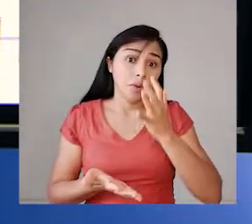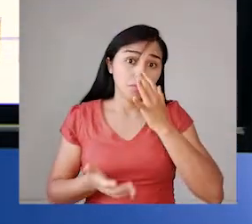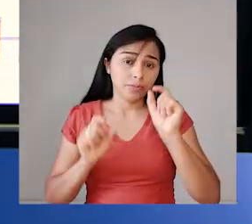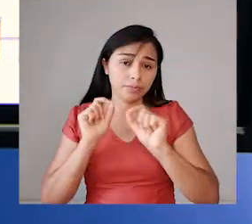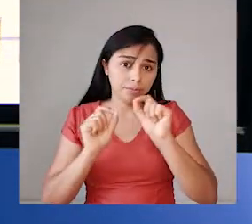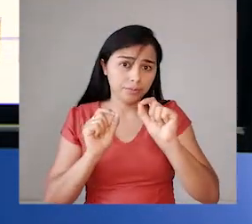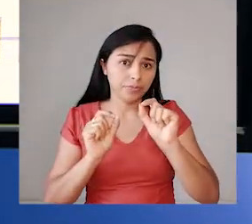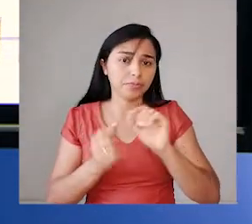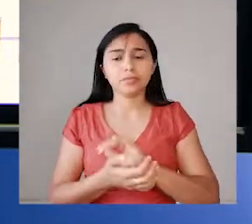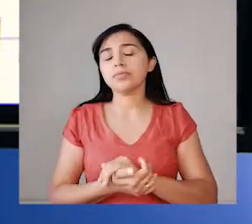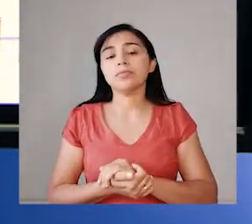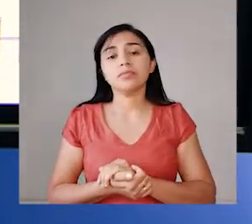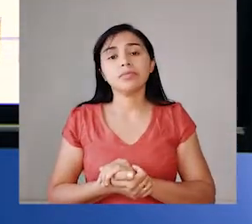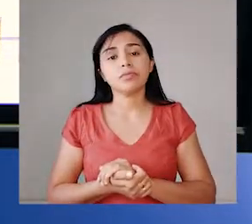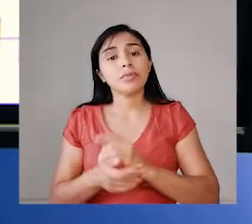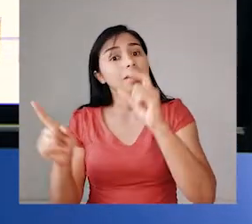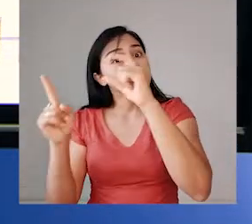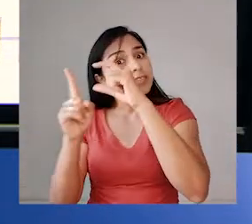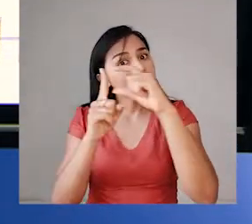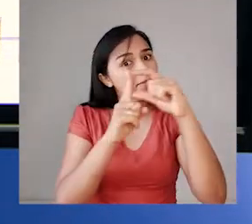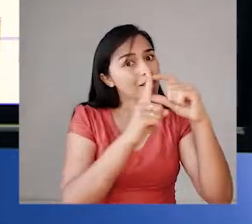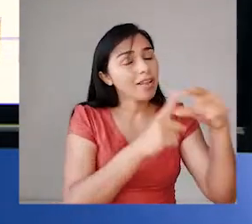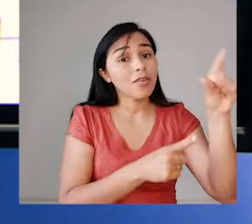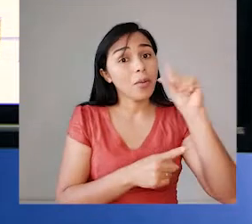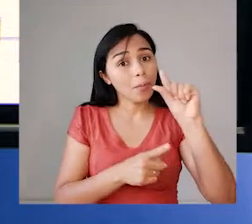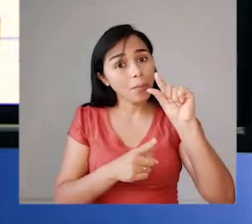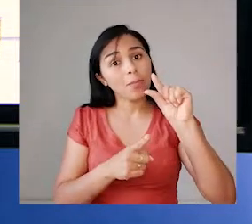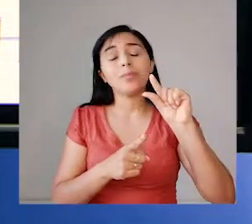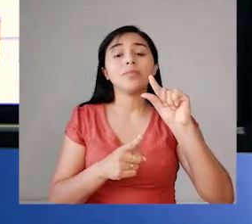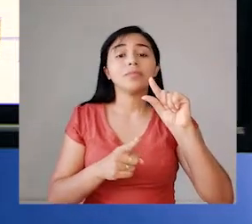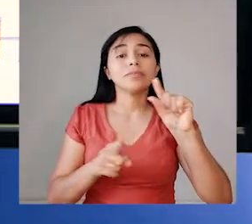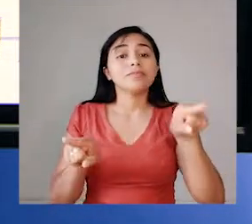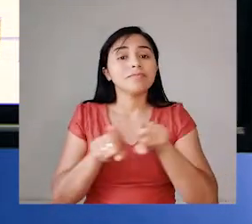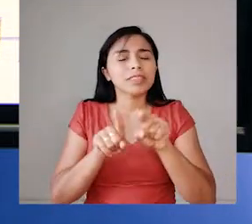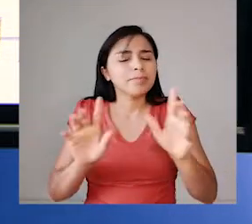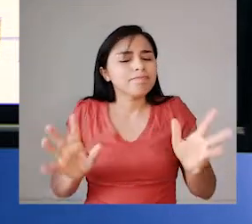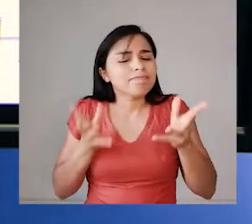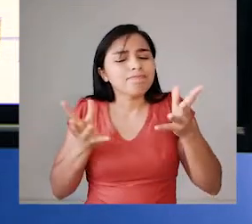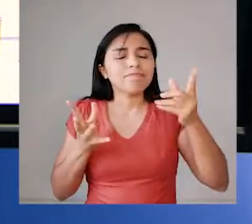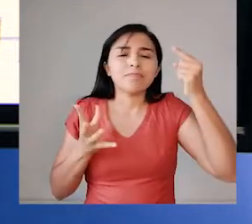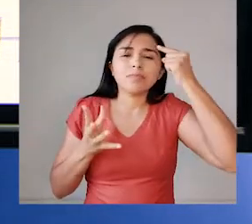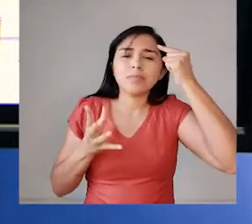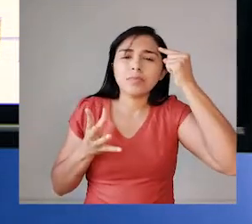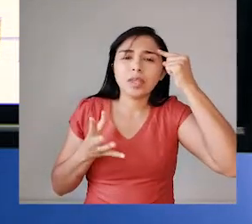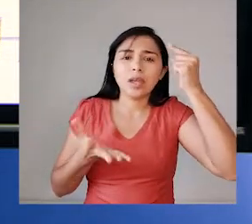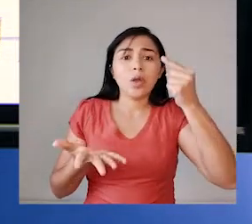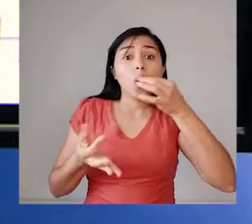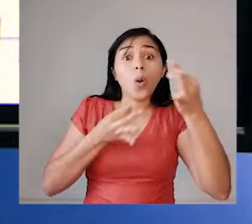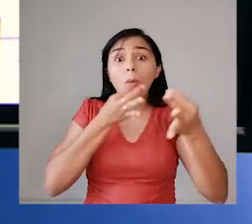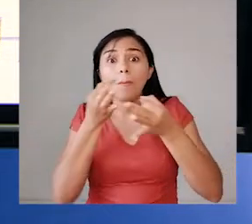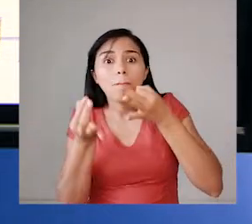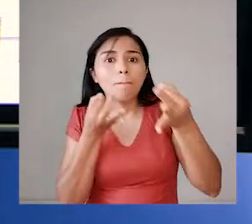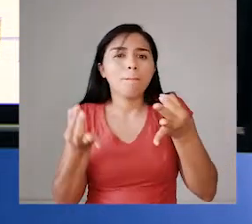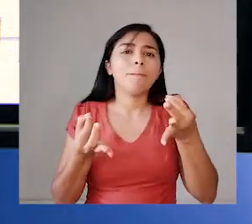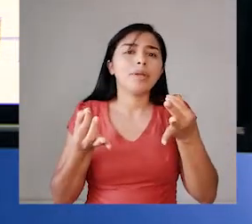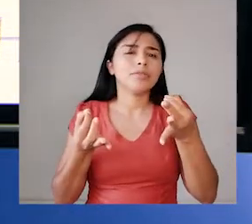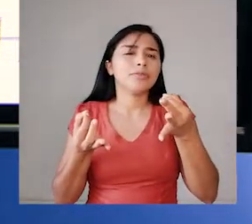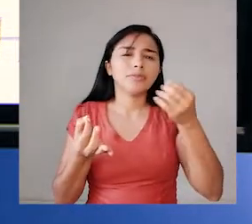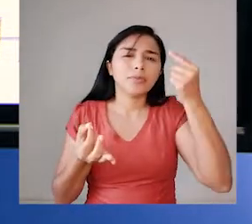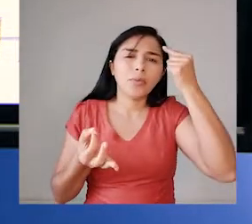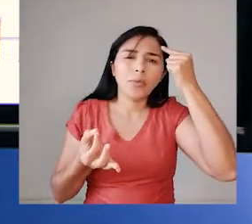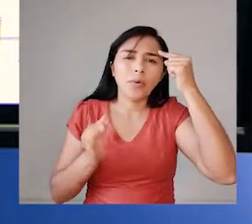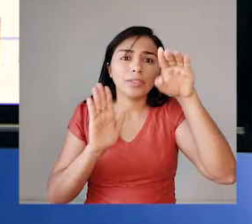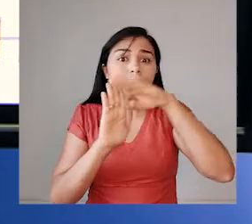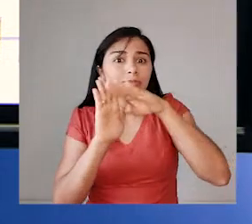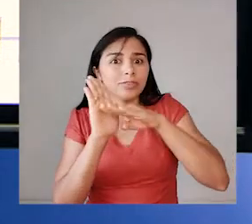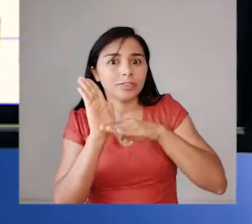que essas poucas palavras nos dão várias sugestões. Nós podemos pensar, por exemplo, que